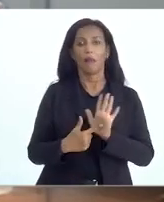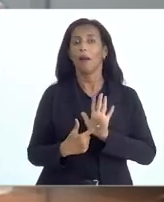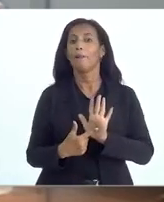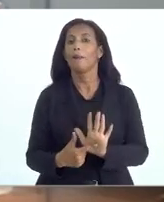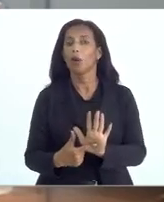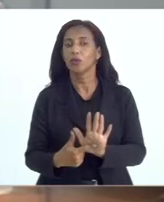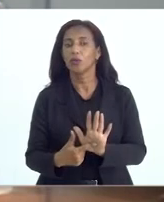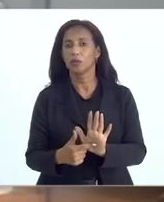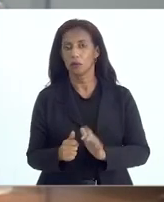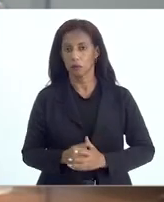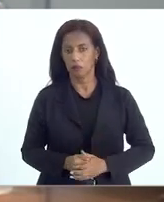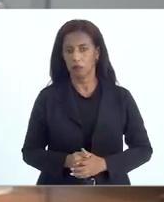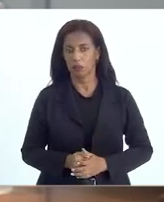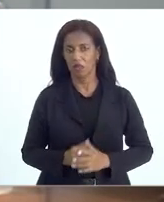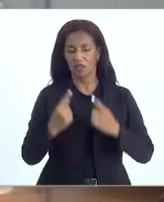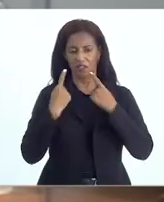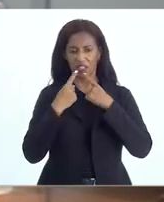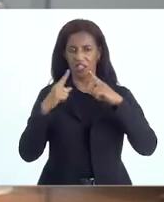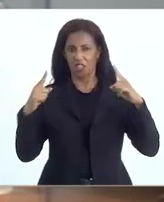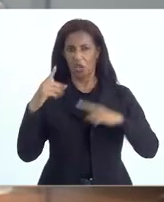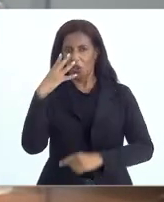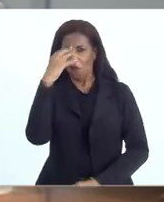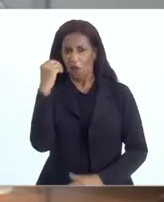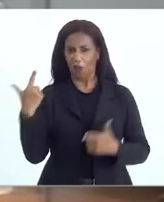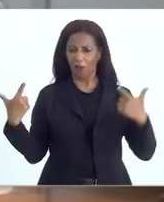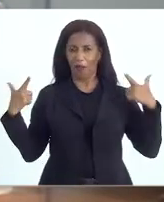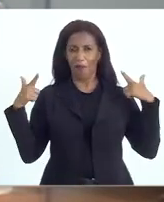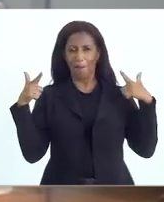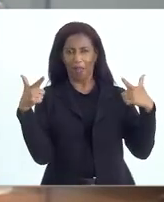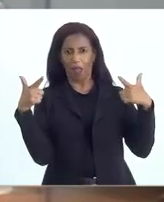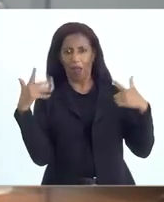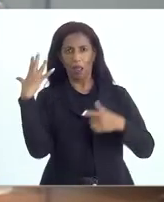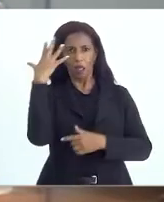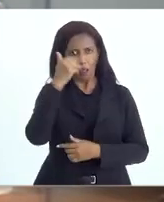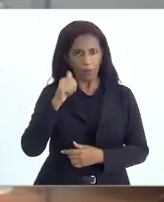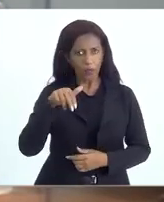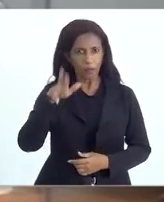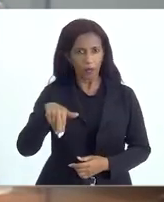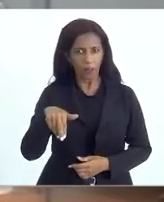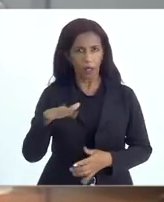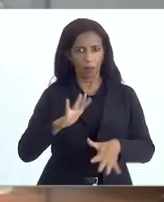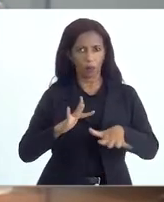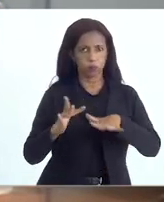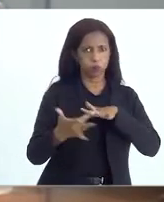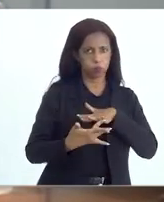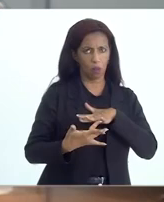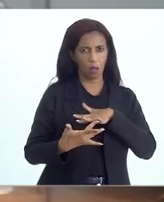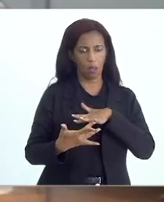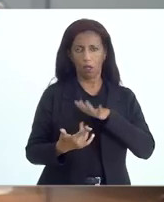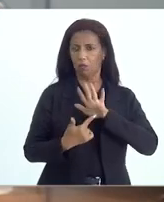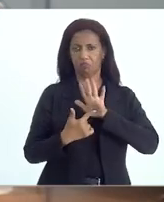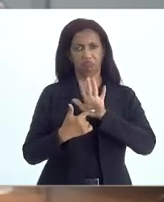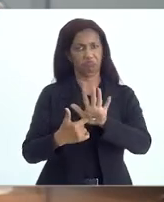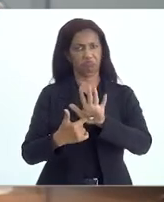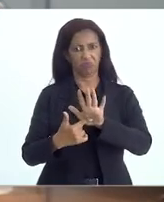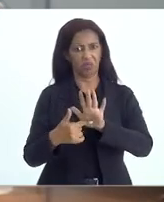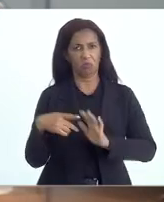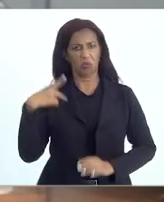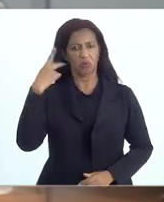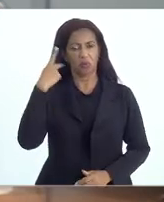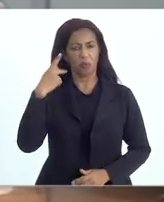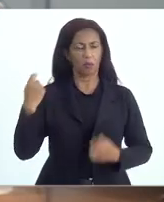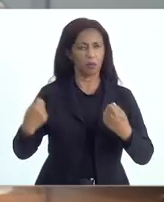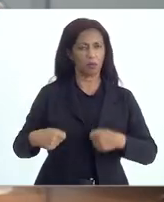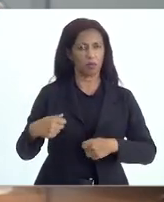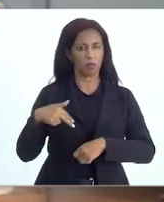tem que apresentar Tecnicamente fazer discurso e foto com a minha com a ser muito bonito para as redes sociais Mas isso não demonstram que o parlamentar